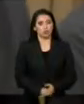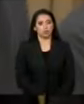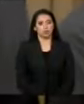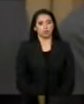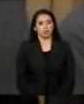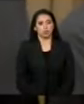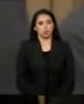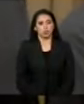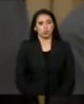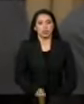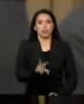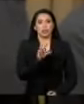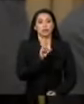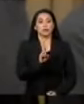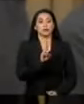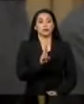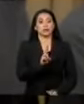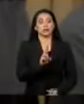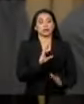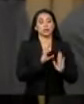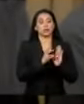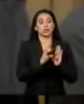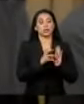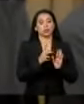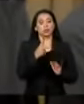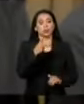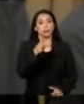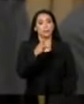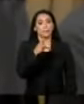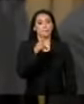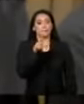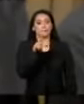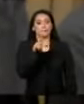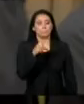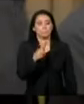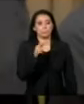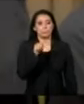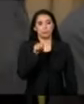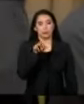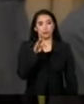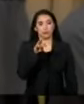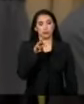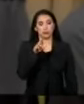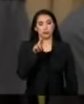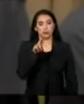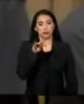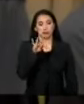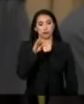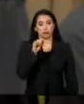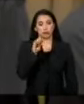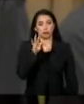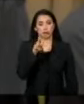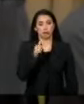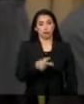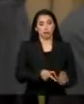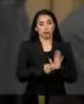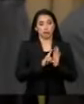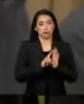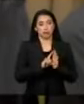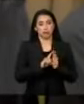Represento aqui o Partido Patriota, antigo, cuja nomenclatura antiga era o Partido Ecológico